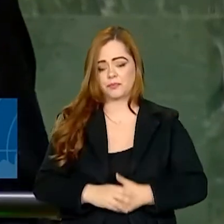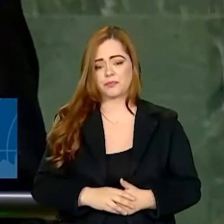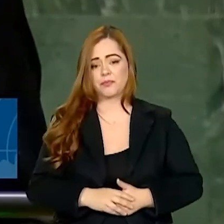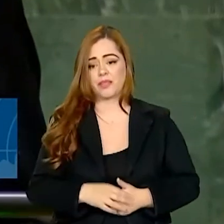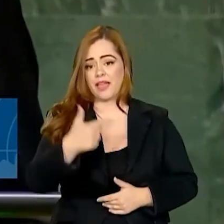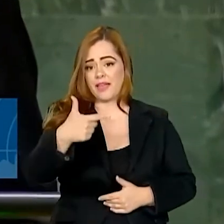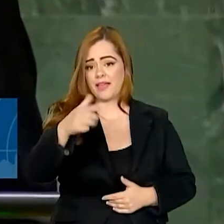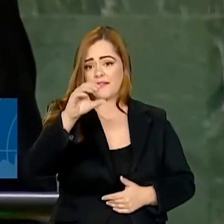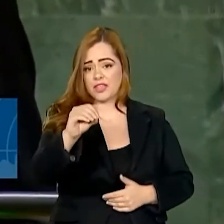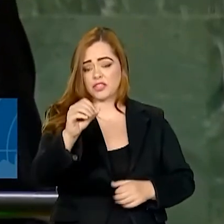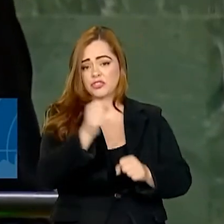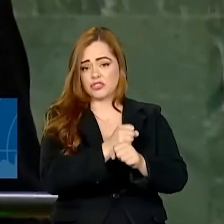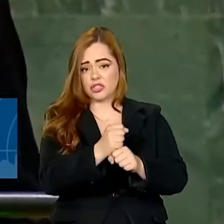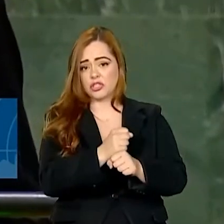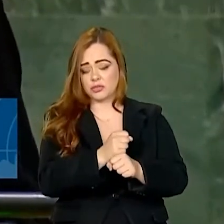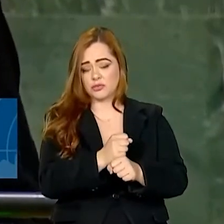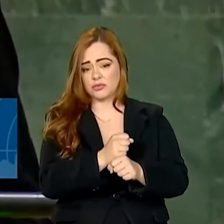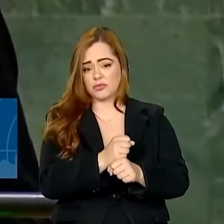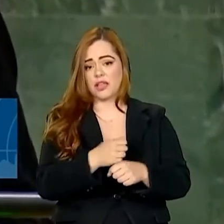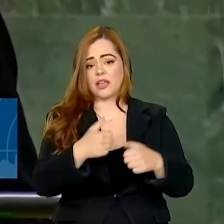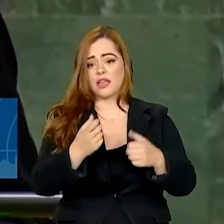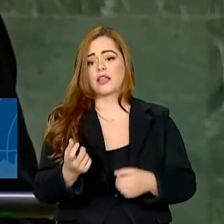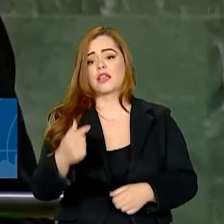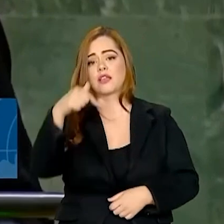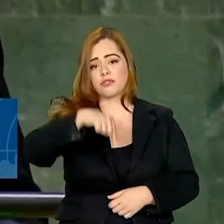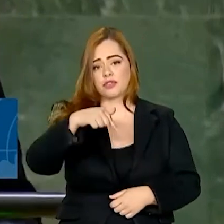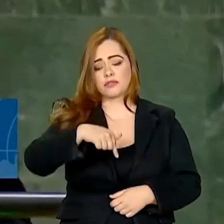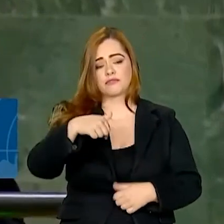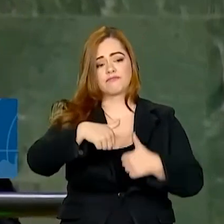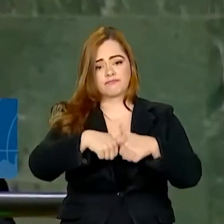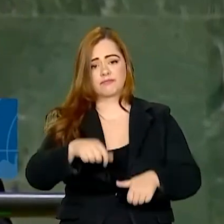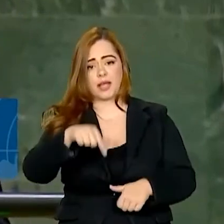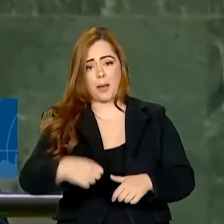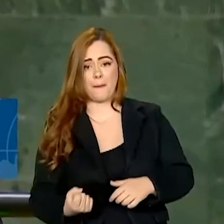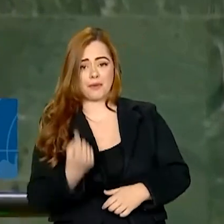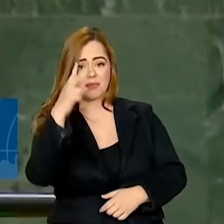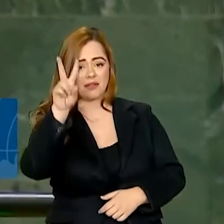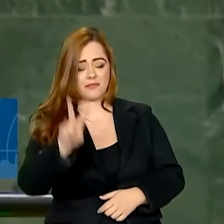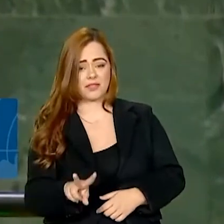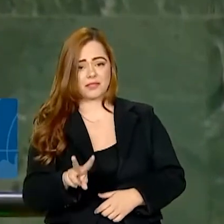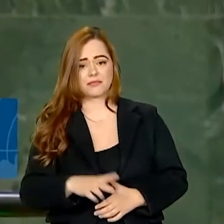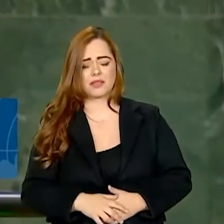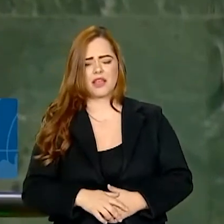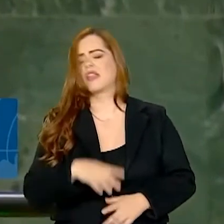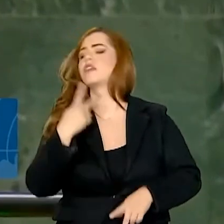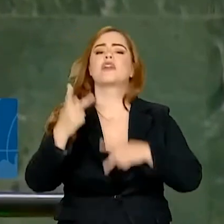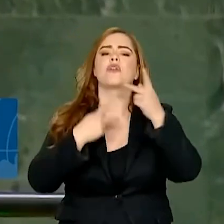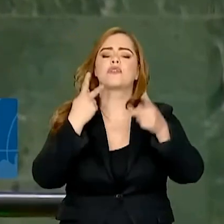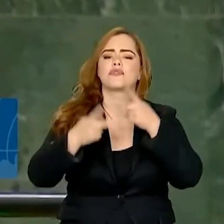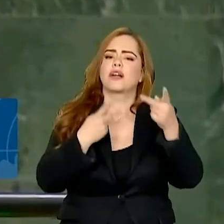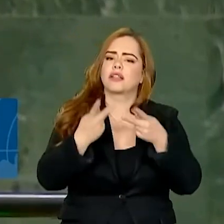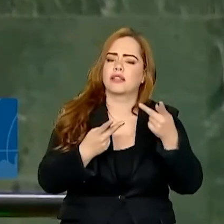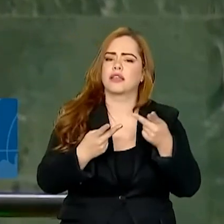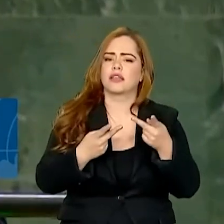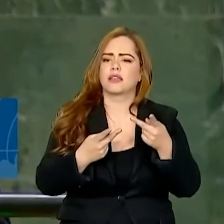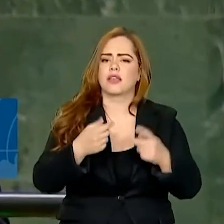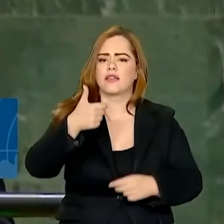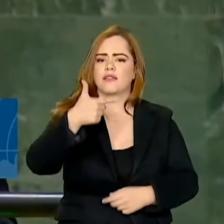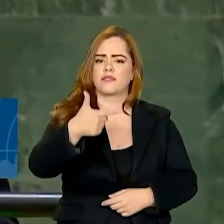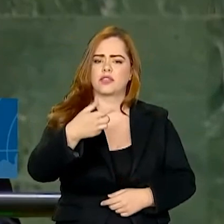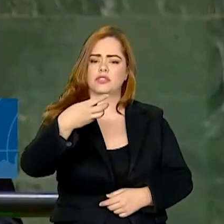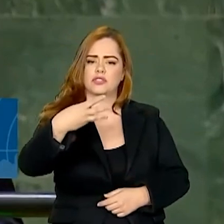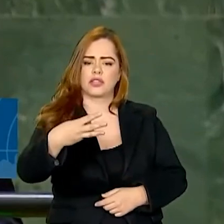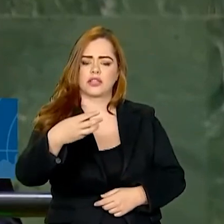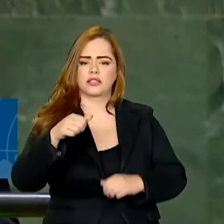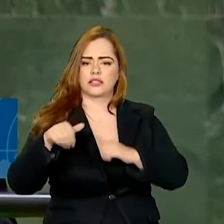há 20 anos ocupei essa tribuna pela primeira vez e disse daquele 23 de